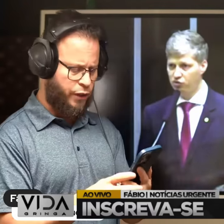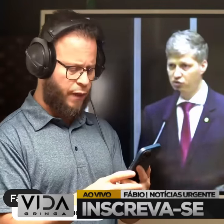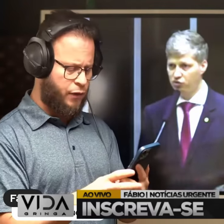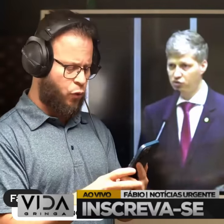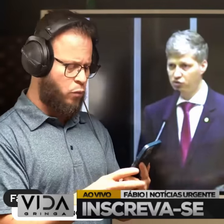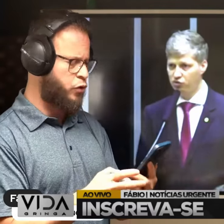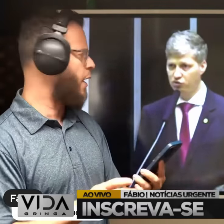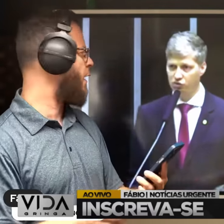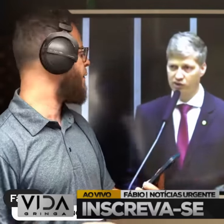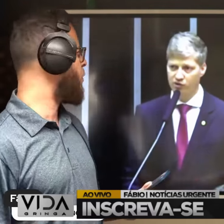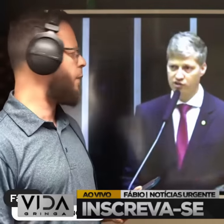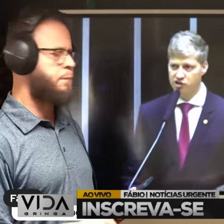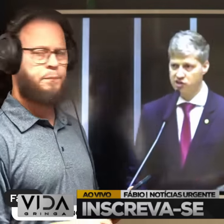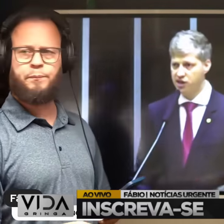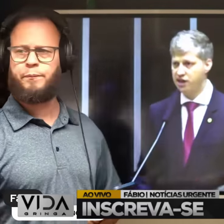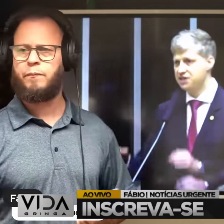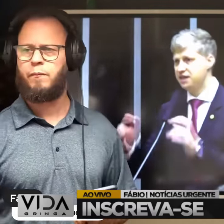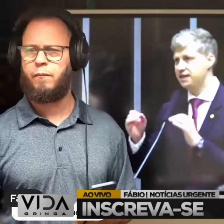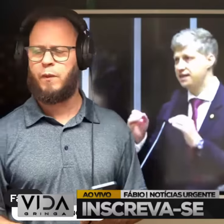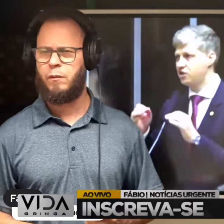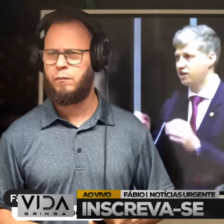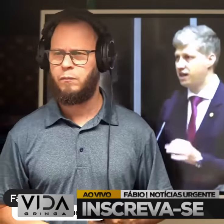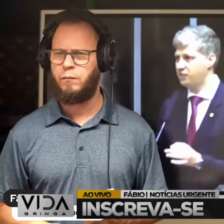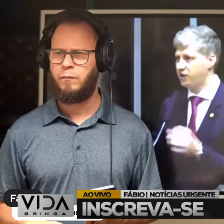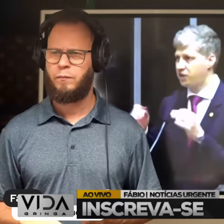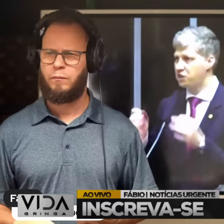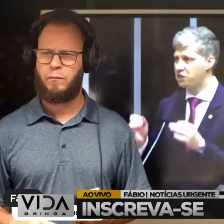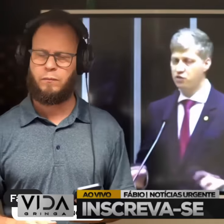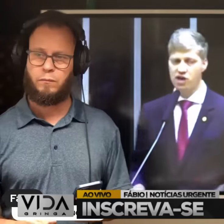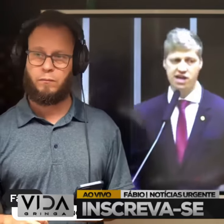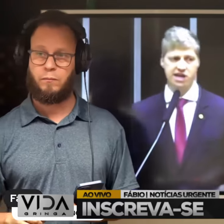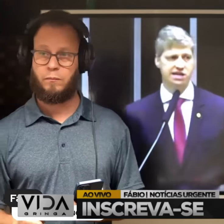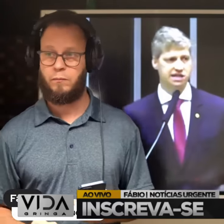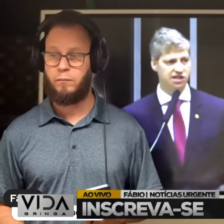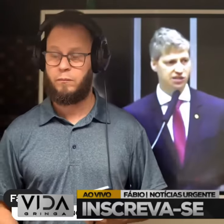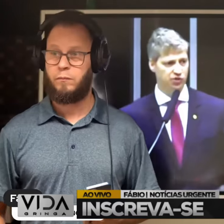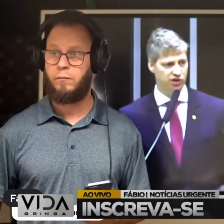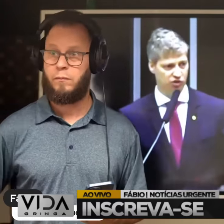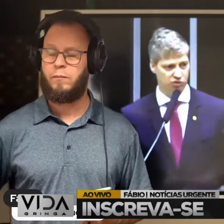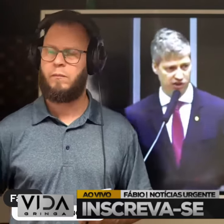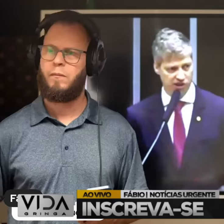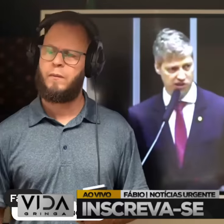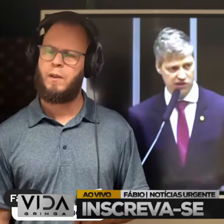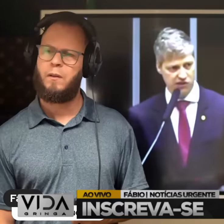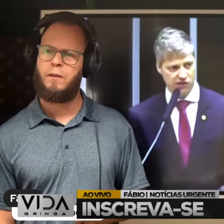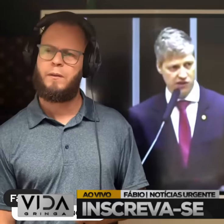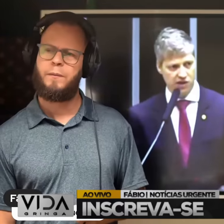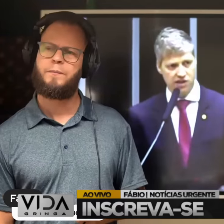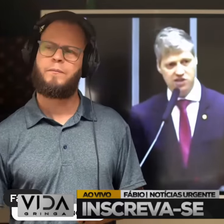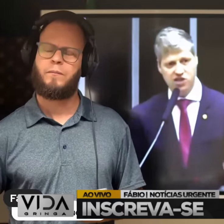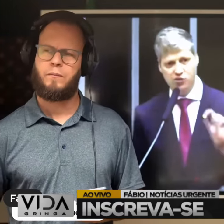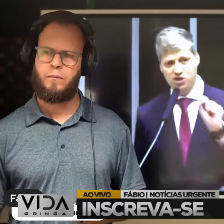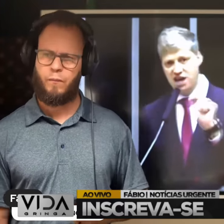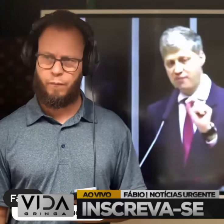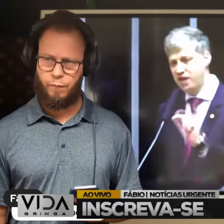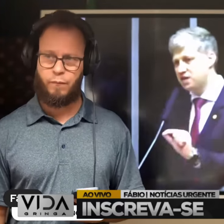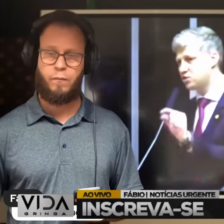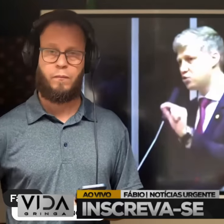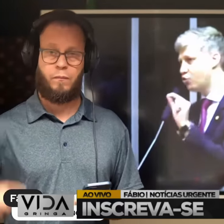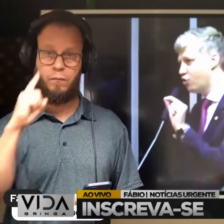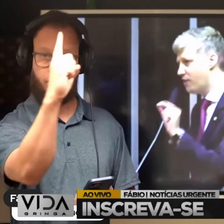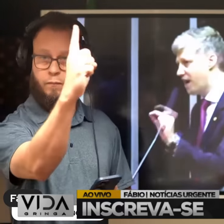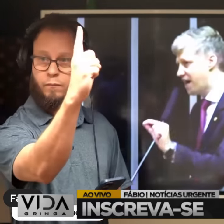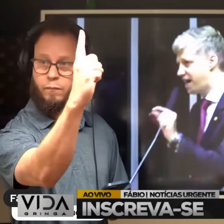hoje à tarde, como está. Uma Vamos notícia lá. Excelente a dar para quem quer o reequilíbrio entre os poderes. Estamos a